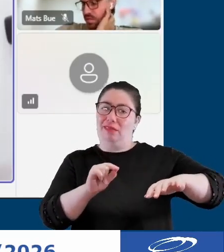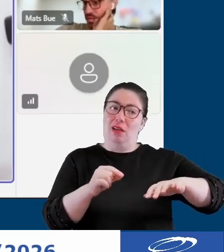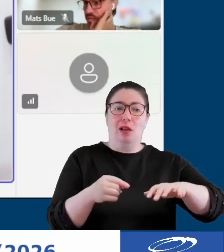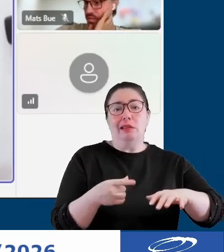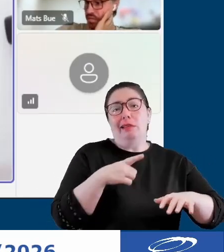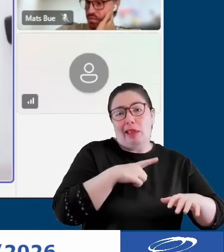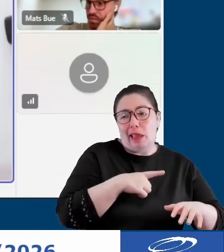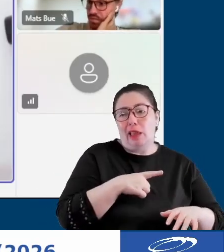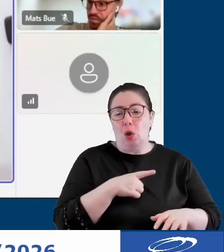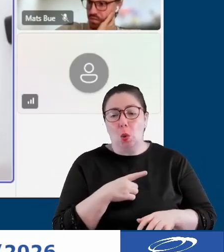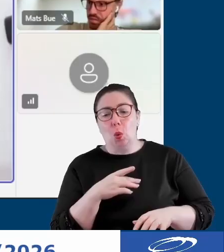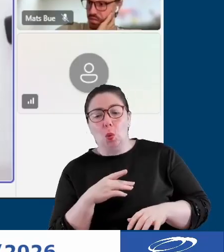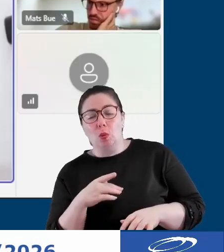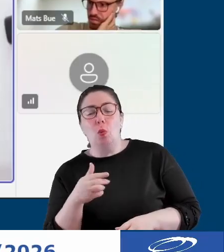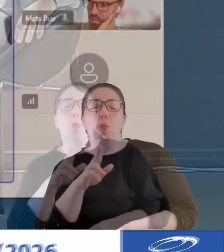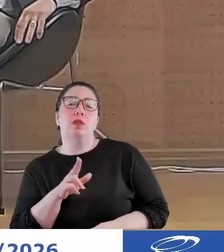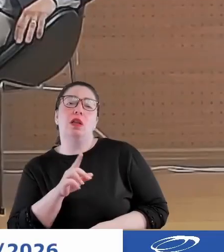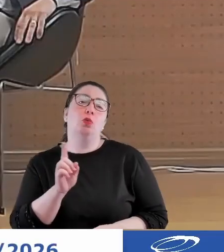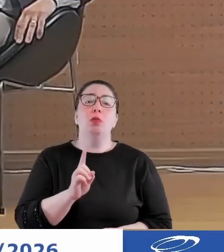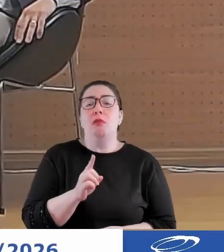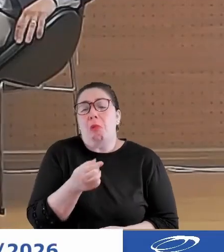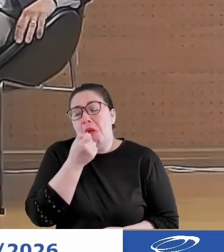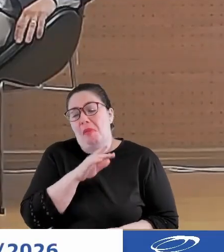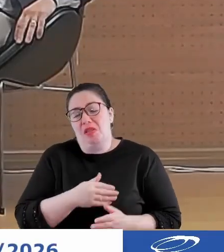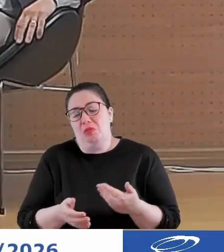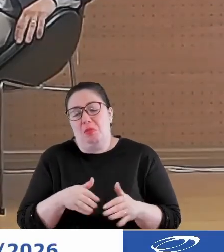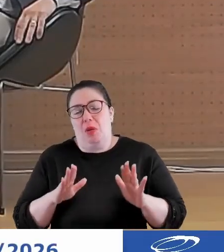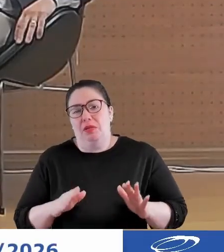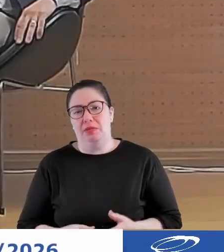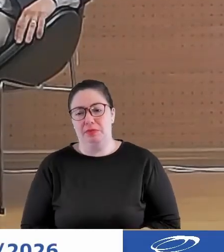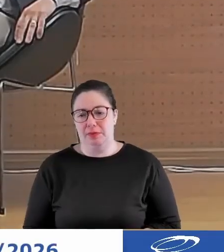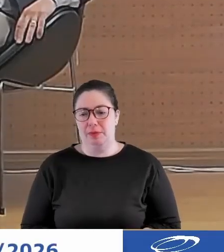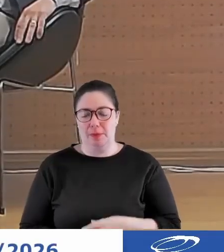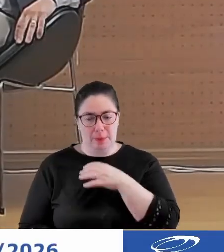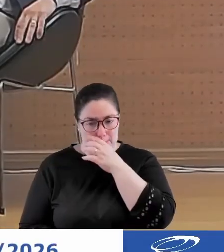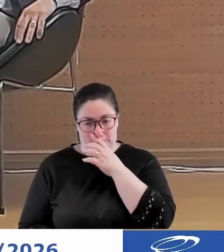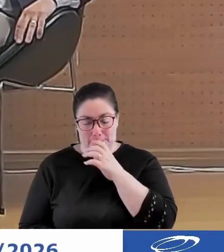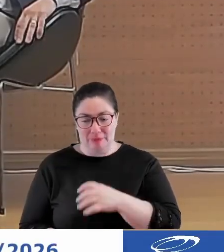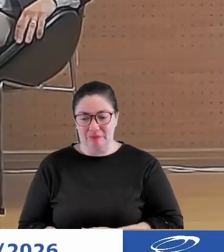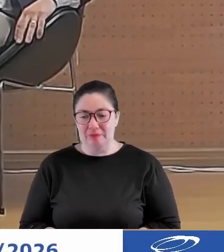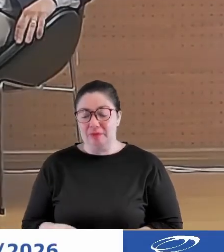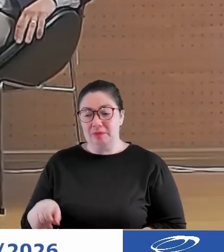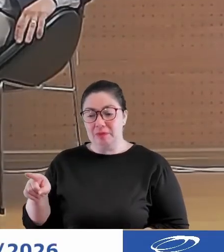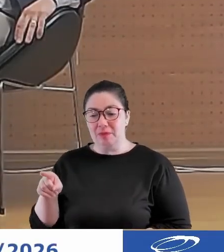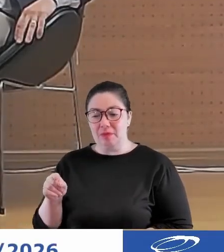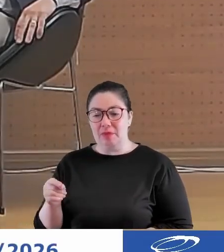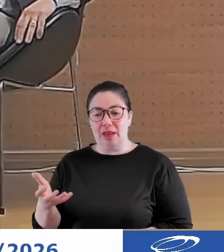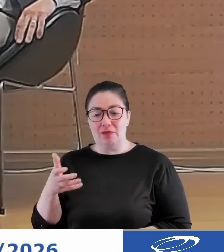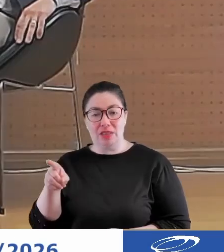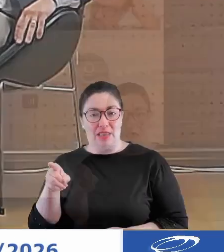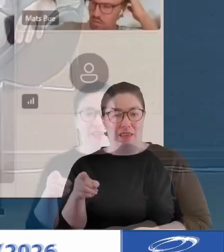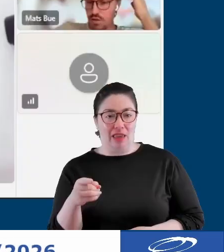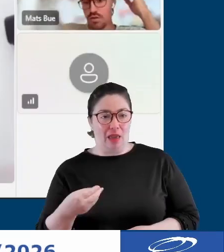vanco. Ótimo, obrigada. Matt, do you want to make any comments about this question, please? No,